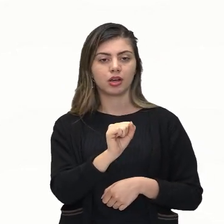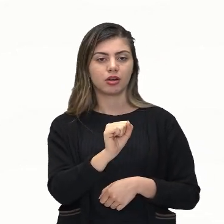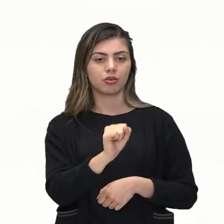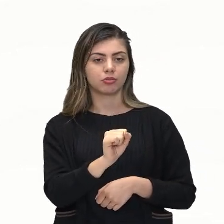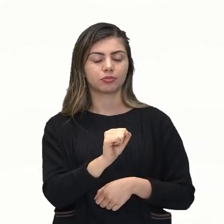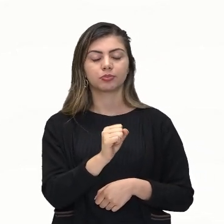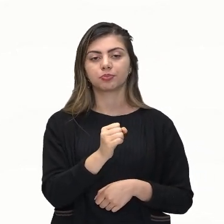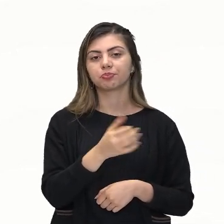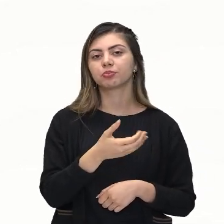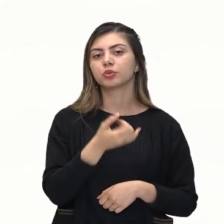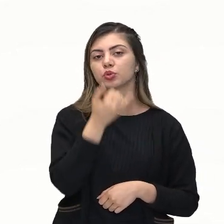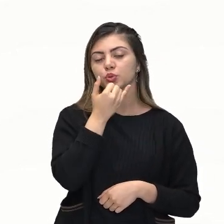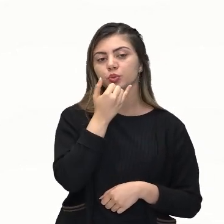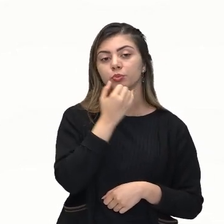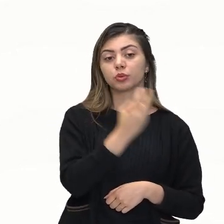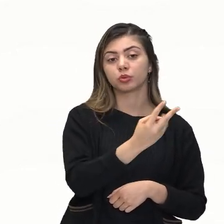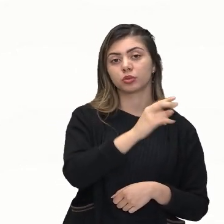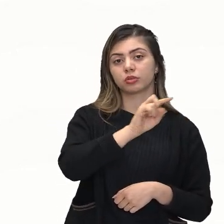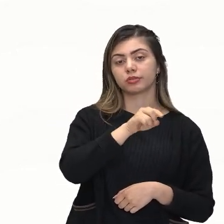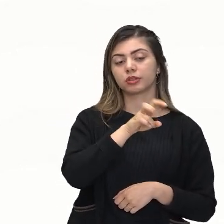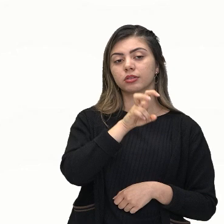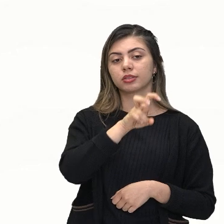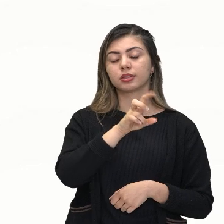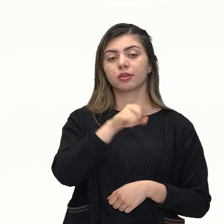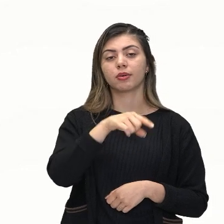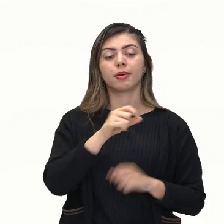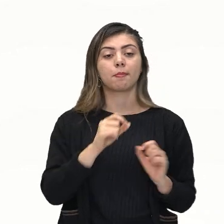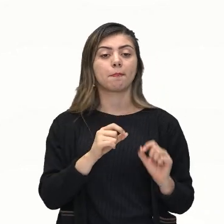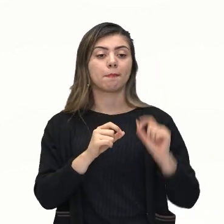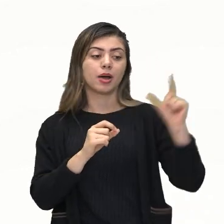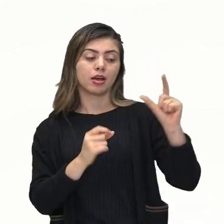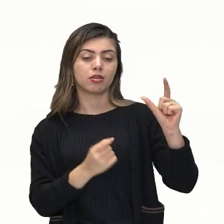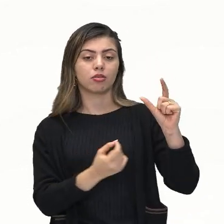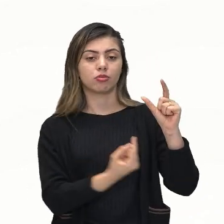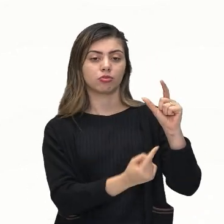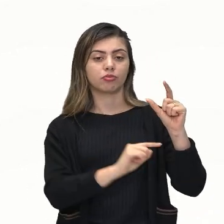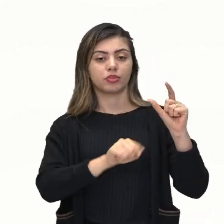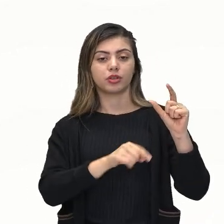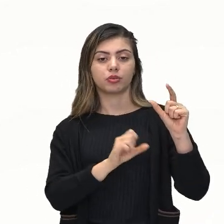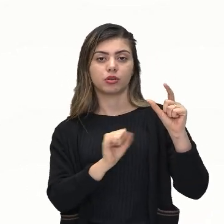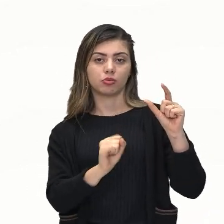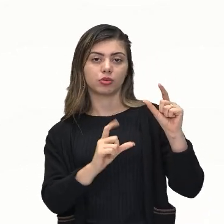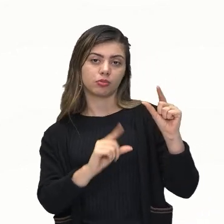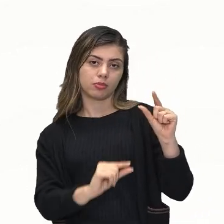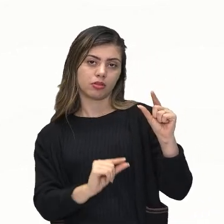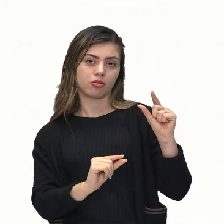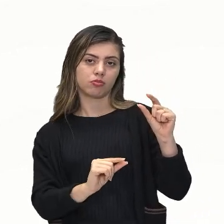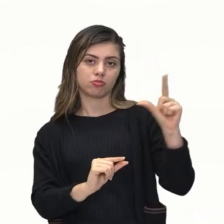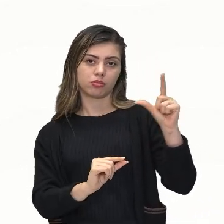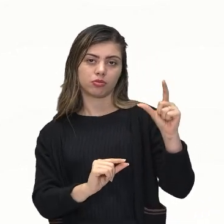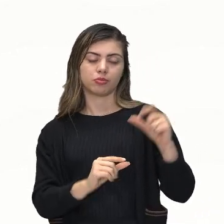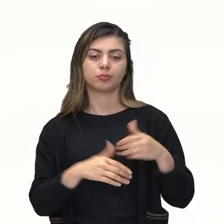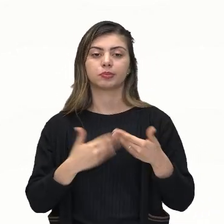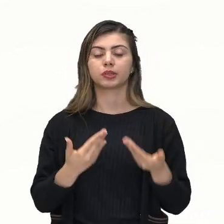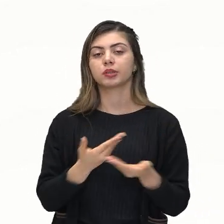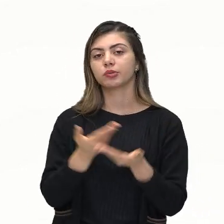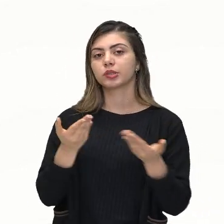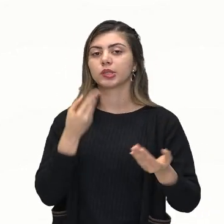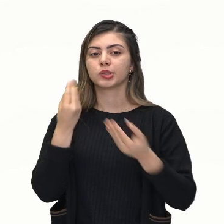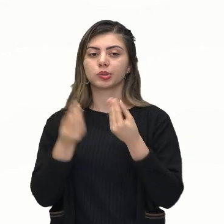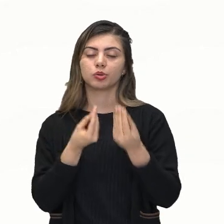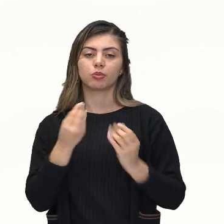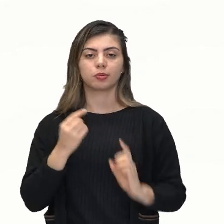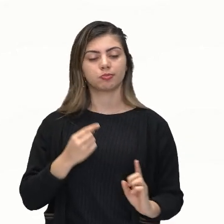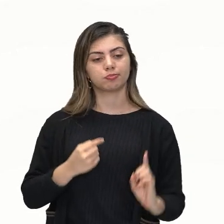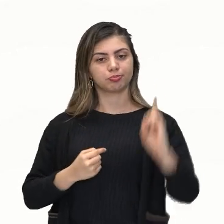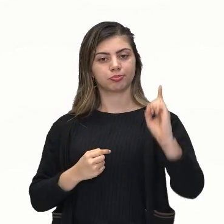que... 2,5 é maior do que 1,8. Ok? Então, você vai colocar uma setinha aqui ao